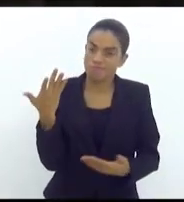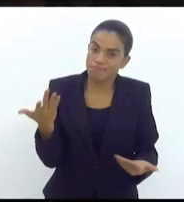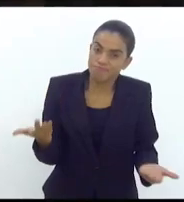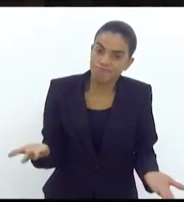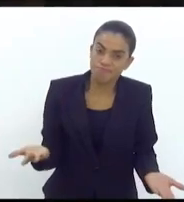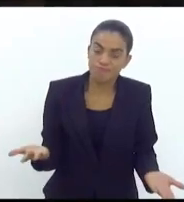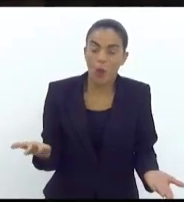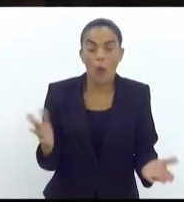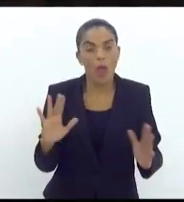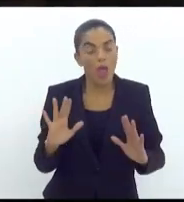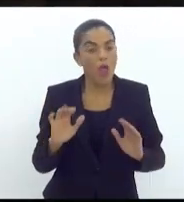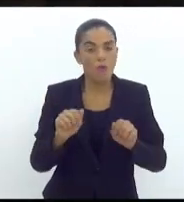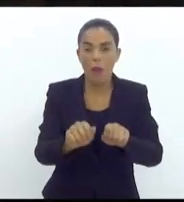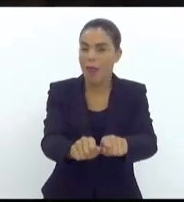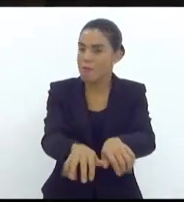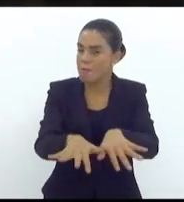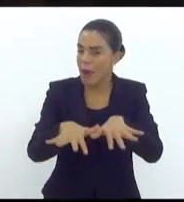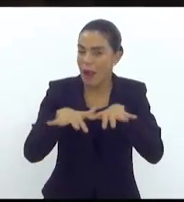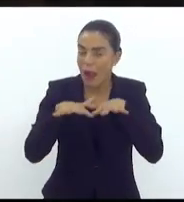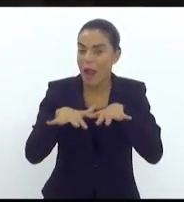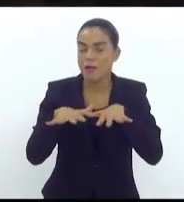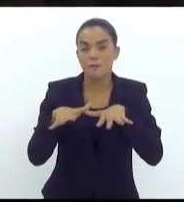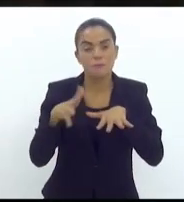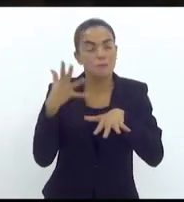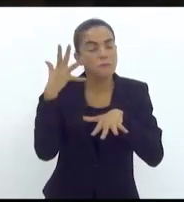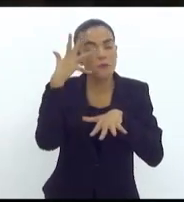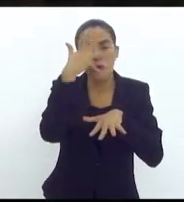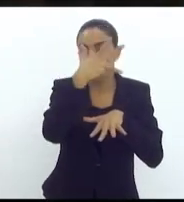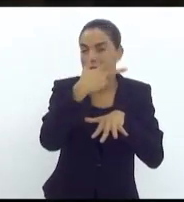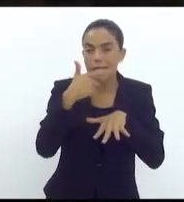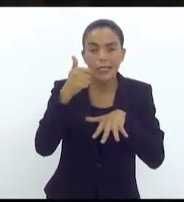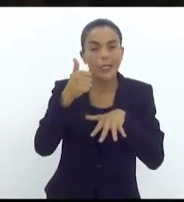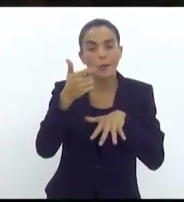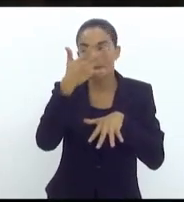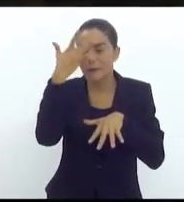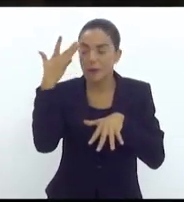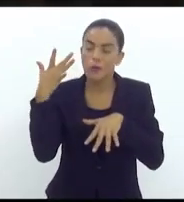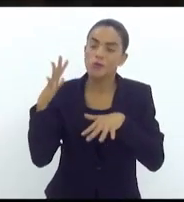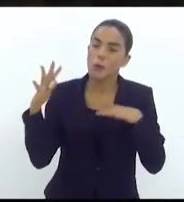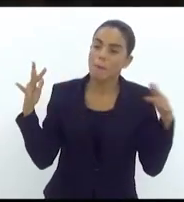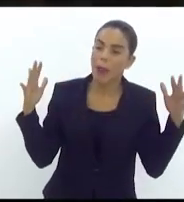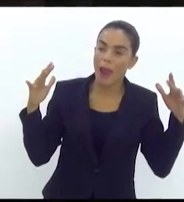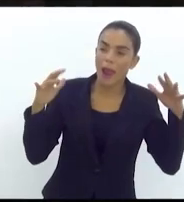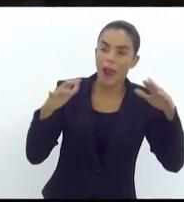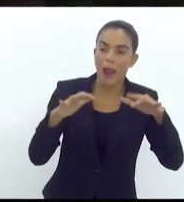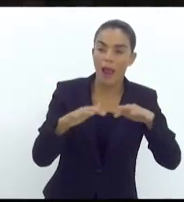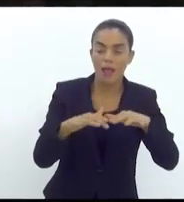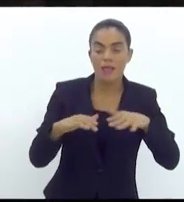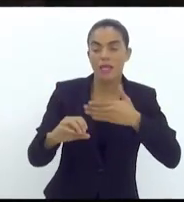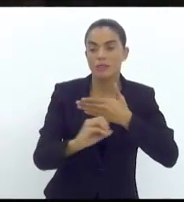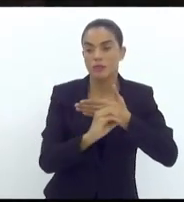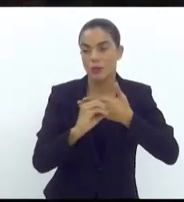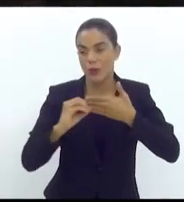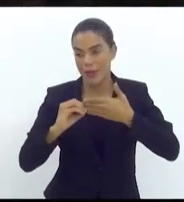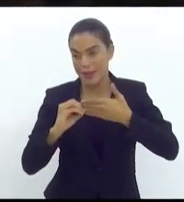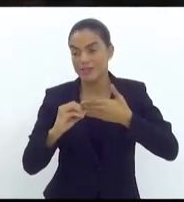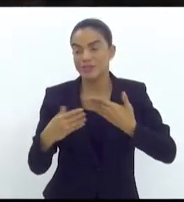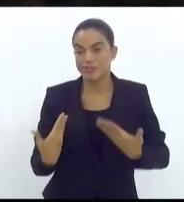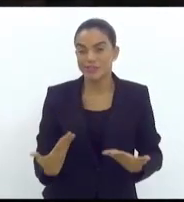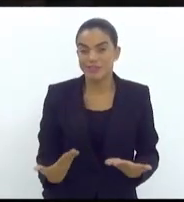um evento de muita receptividade por parte da população da zona oeste então achei